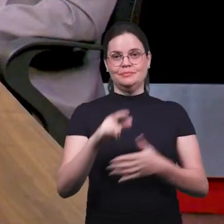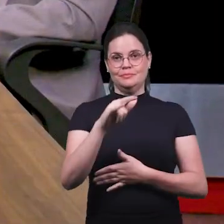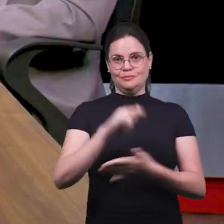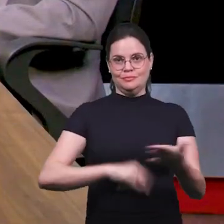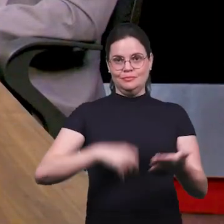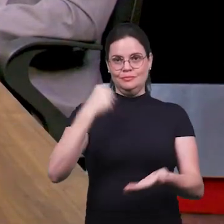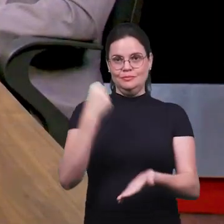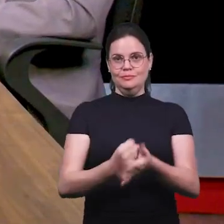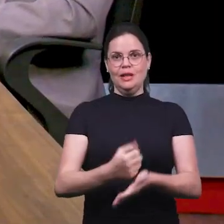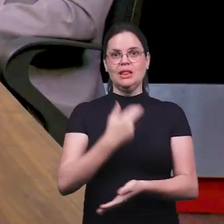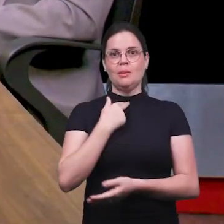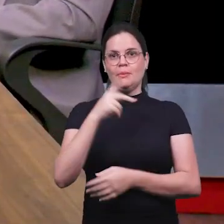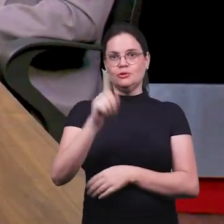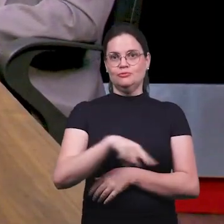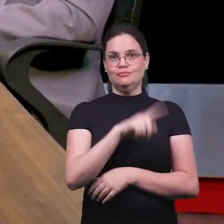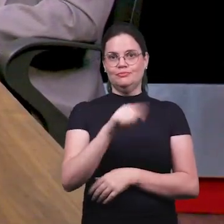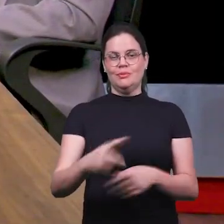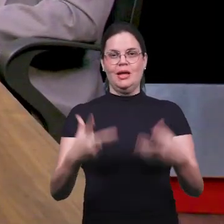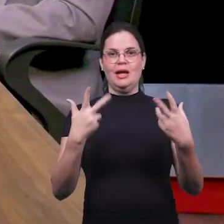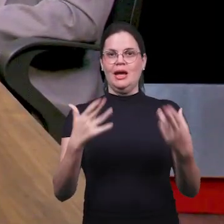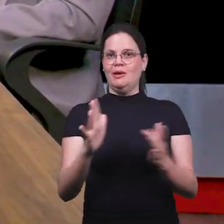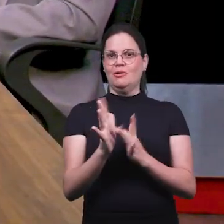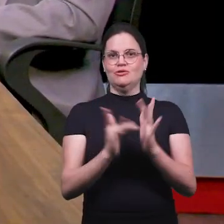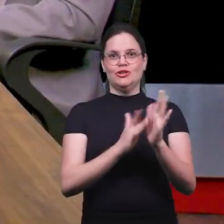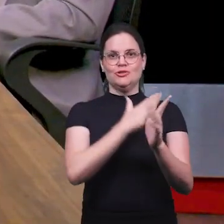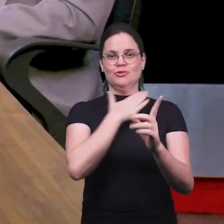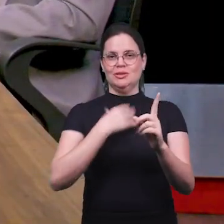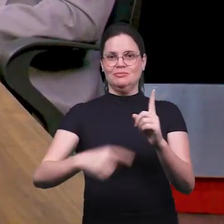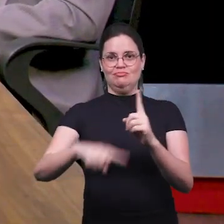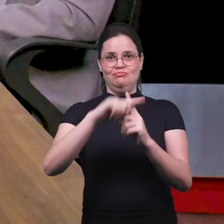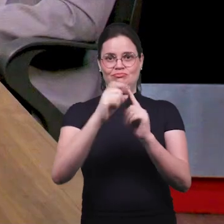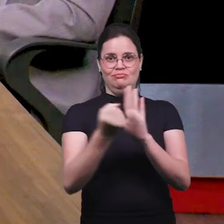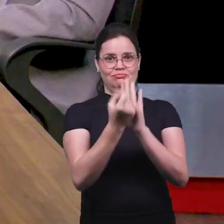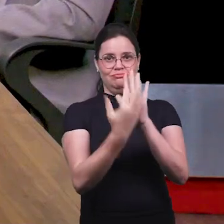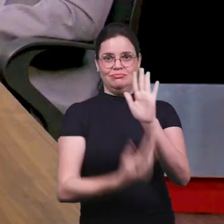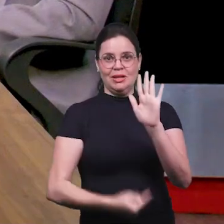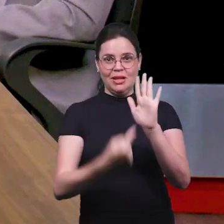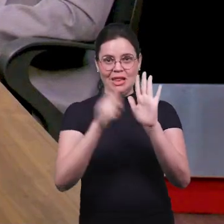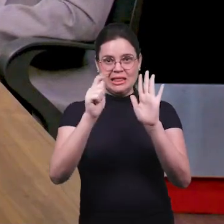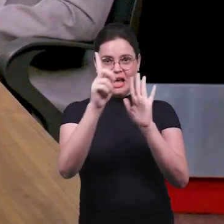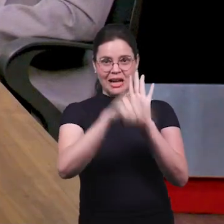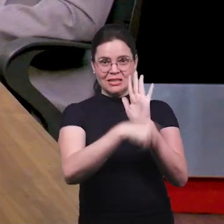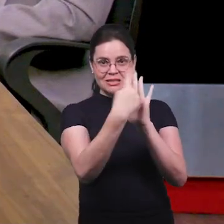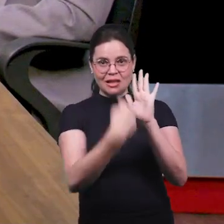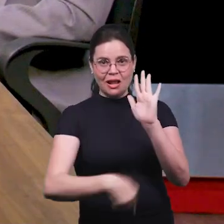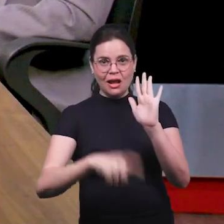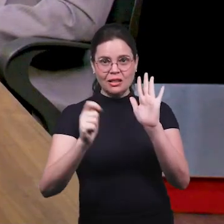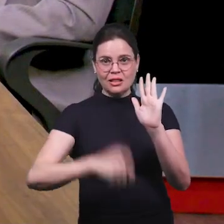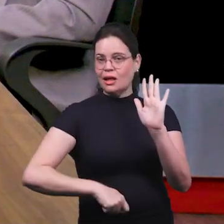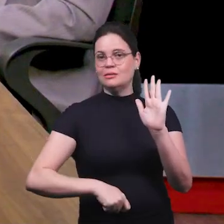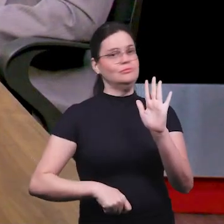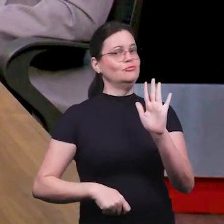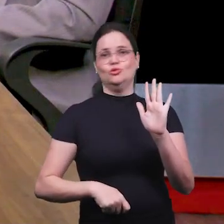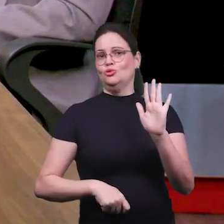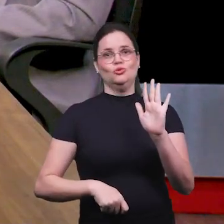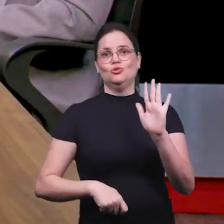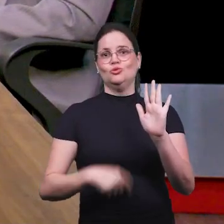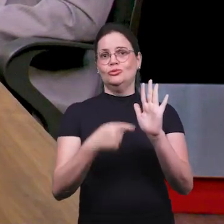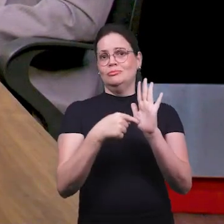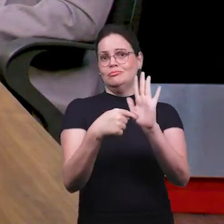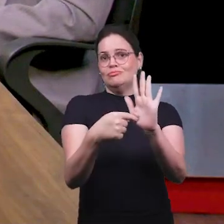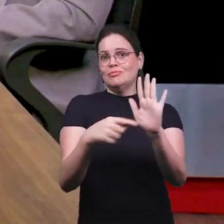Jesus como alguma coisa que não pode ser mais revogada. Está ali. É o sacrifício que vai nos dar direito à